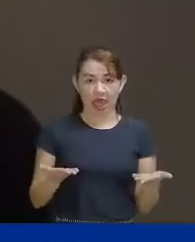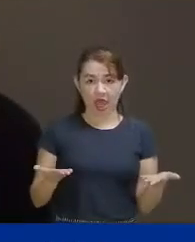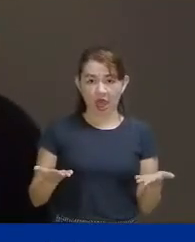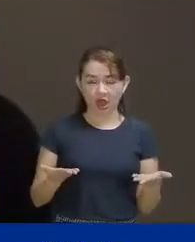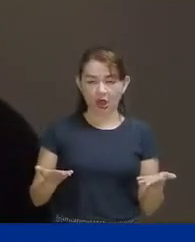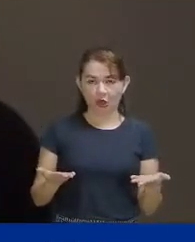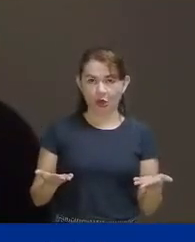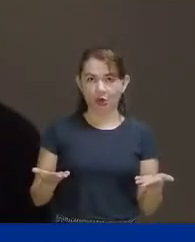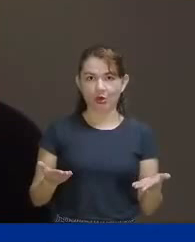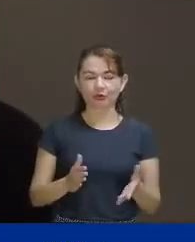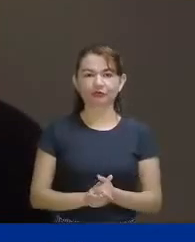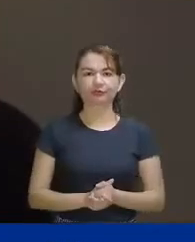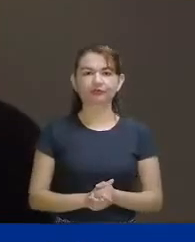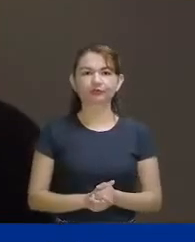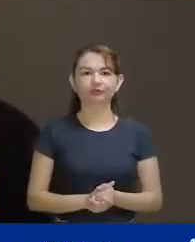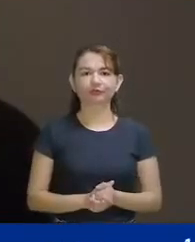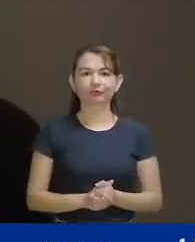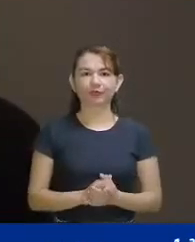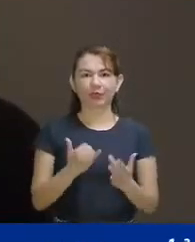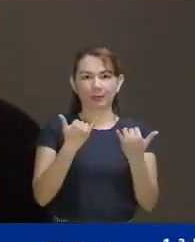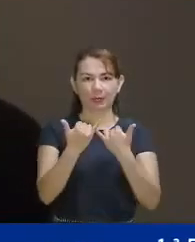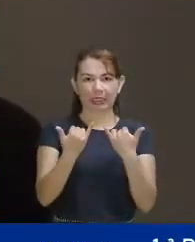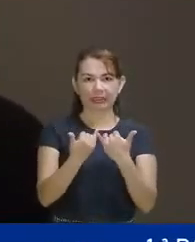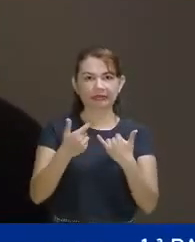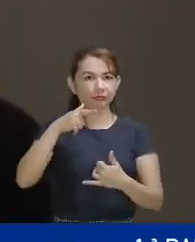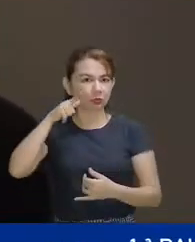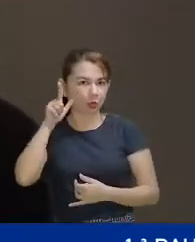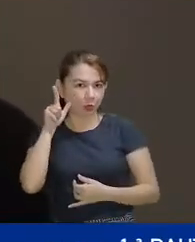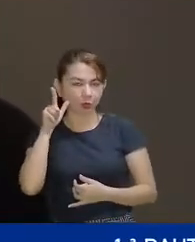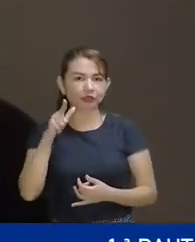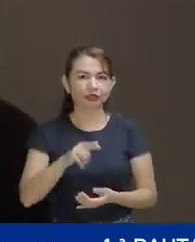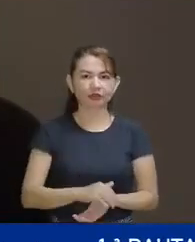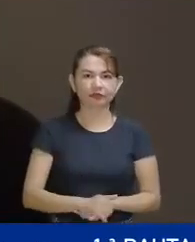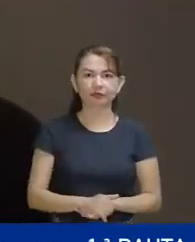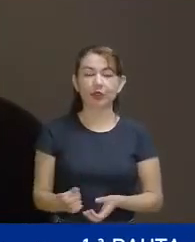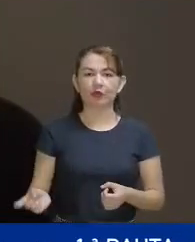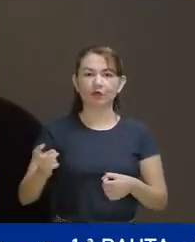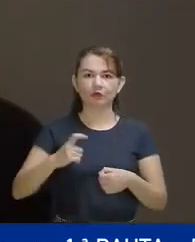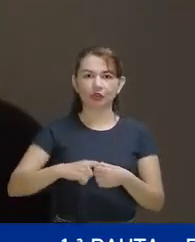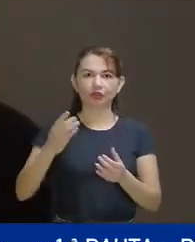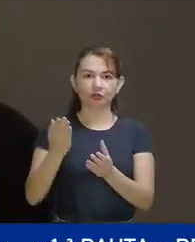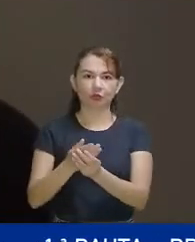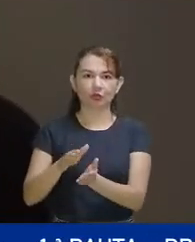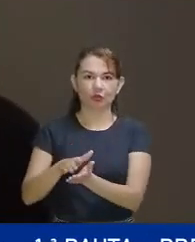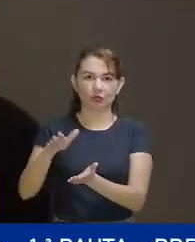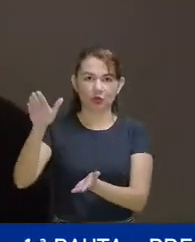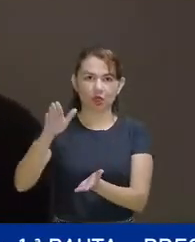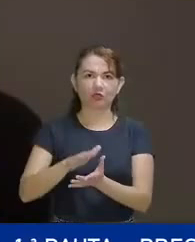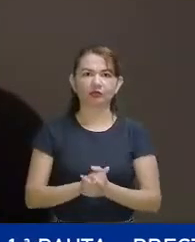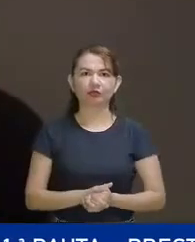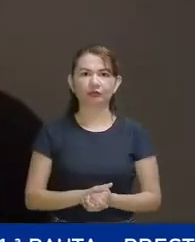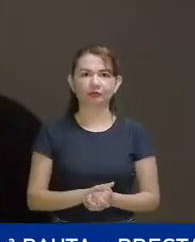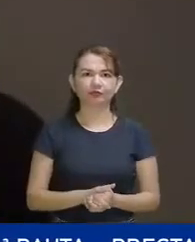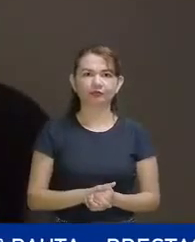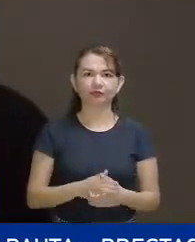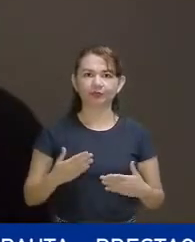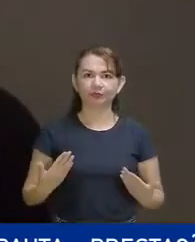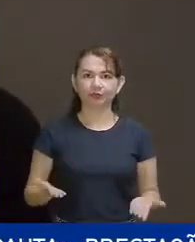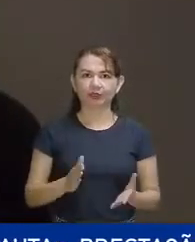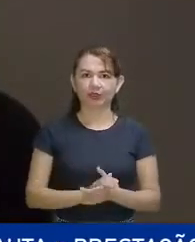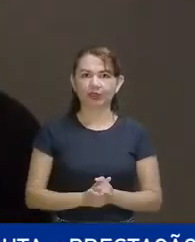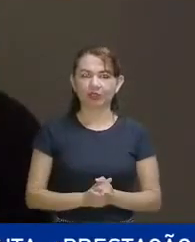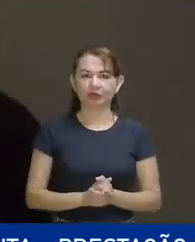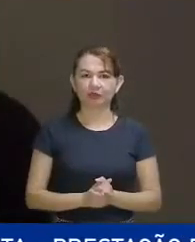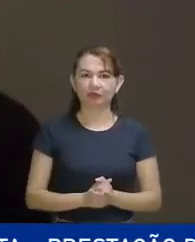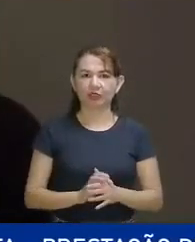tela, embora ele guarde uma similaridade da determinação de retorno desses autos ao nosso regional, ele se